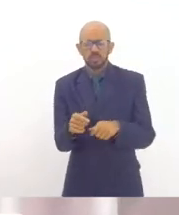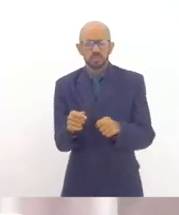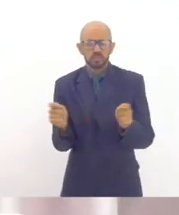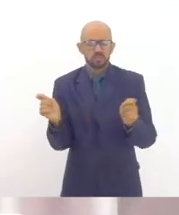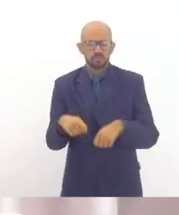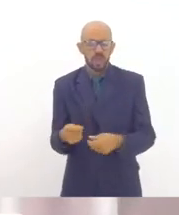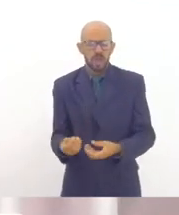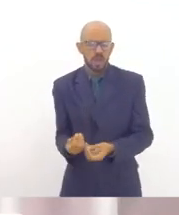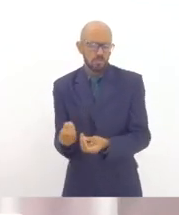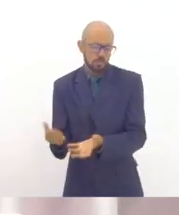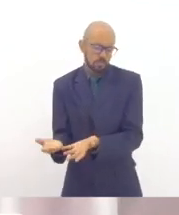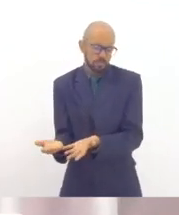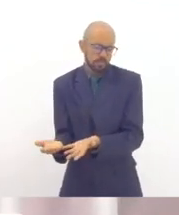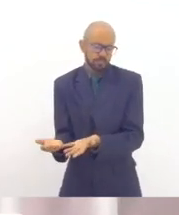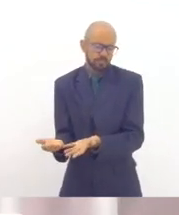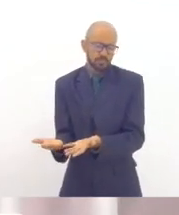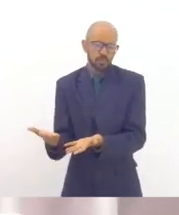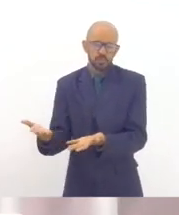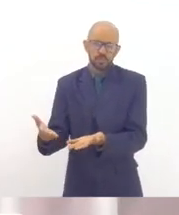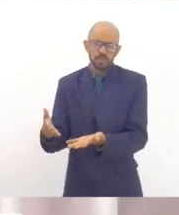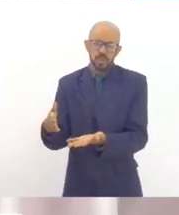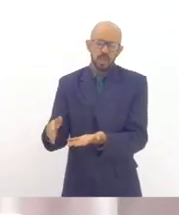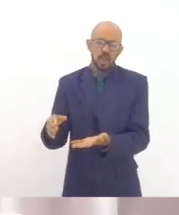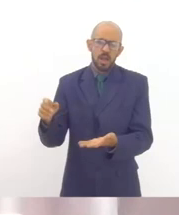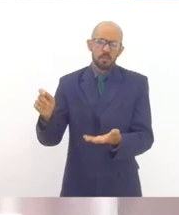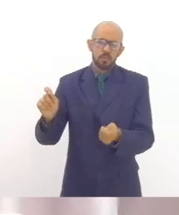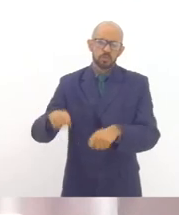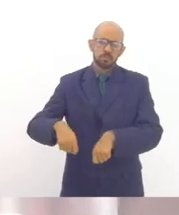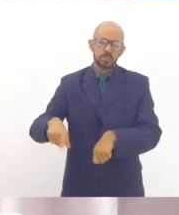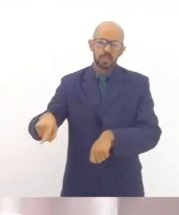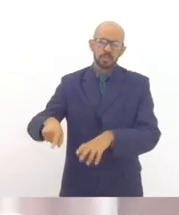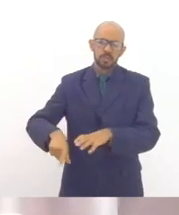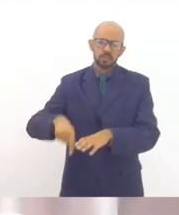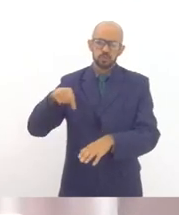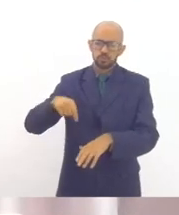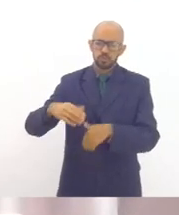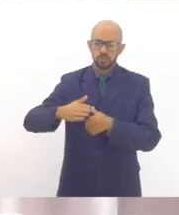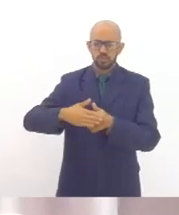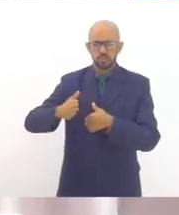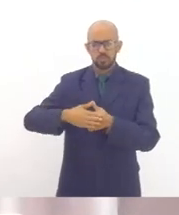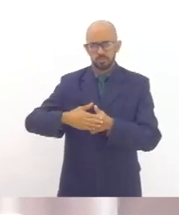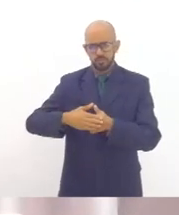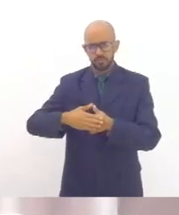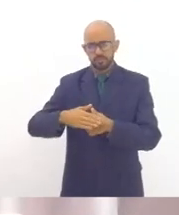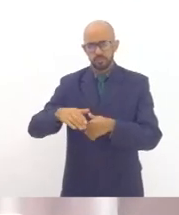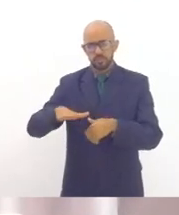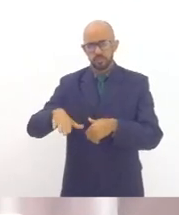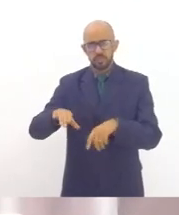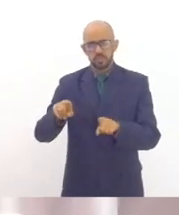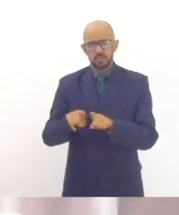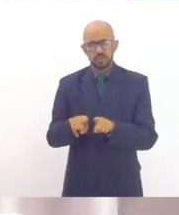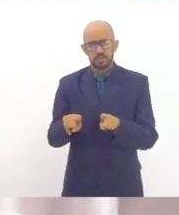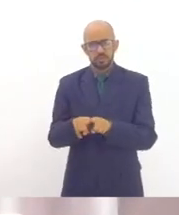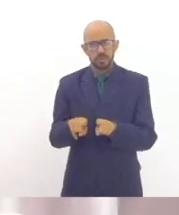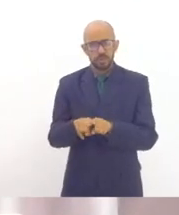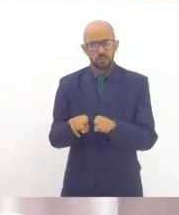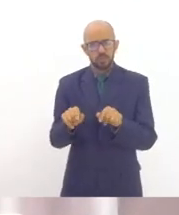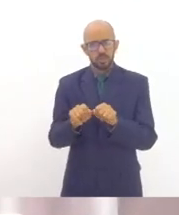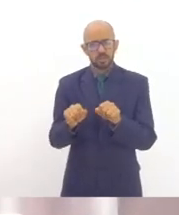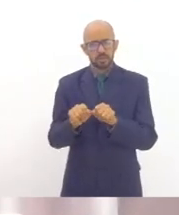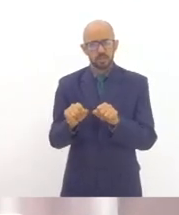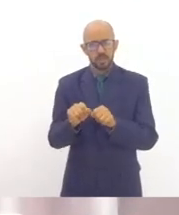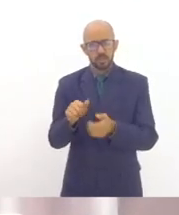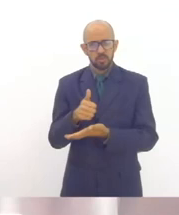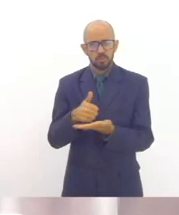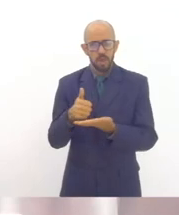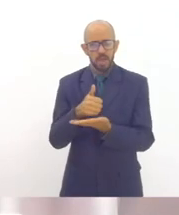possa, de fato, fazer escolhas que enriqueçam a sua formação, mas colocando o mínimo como paradigma